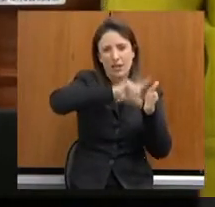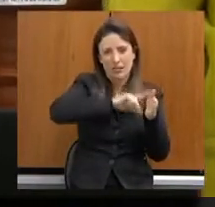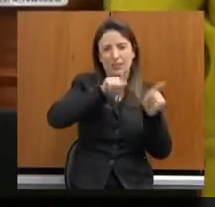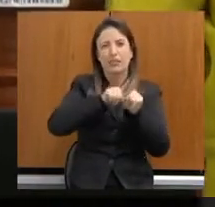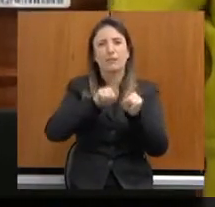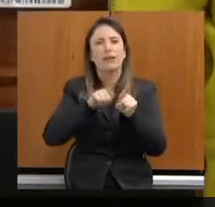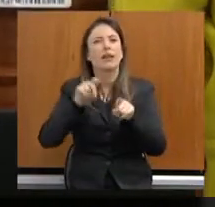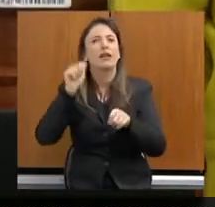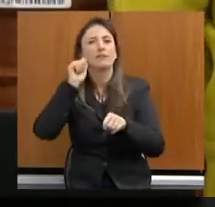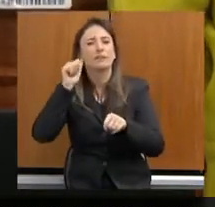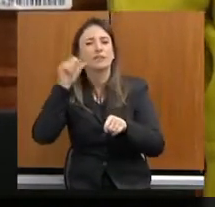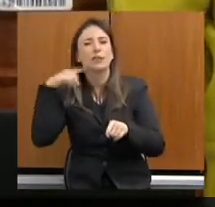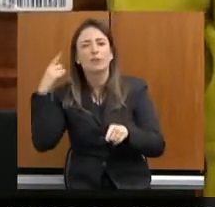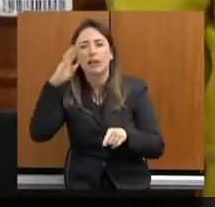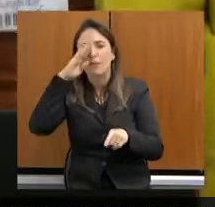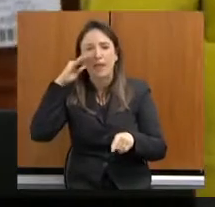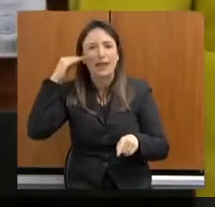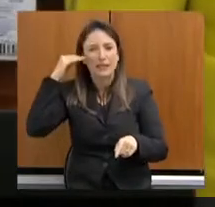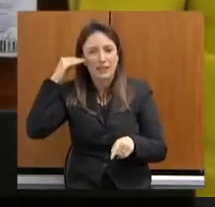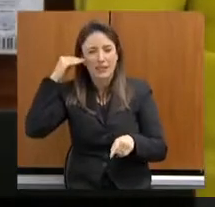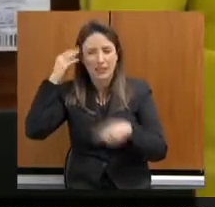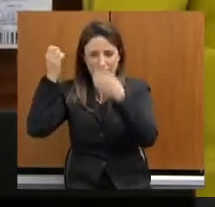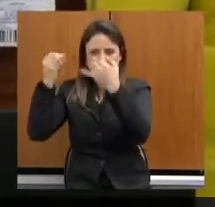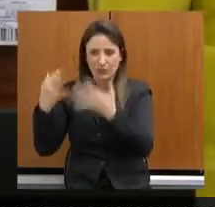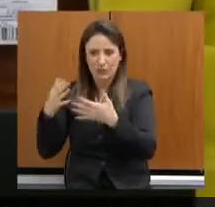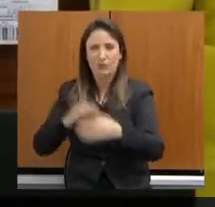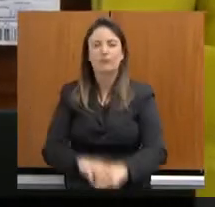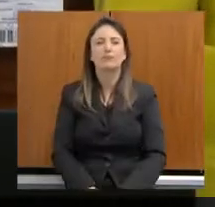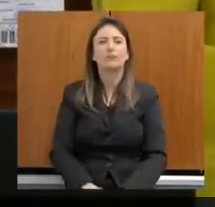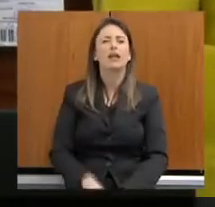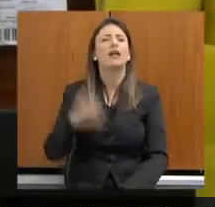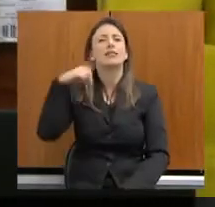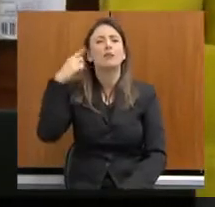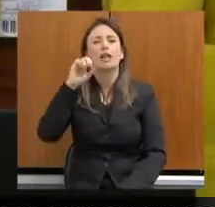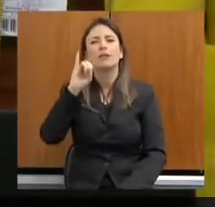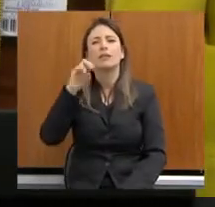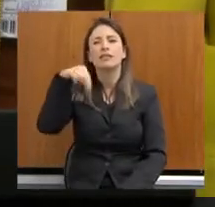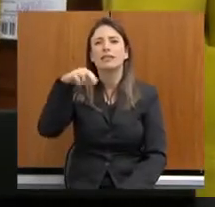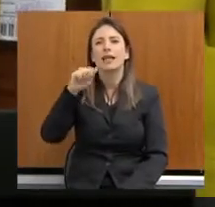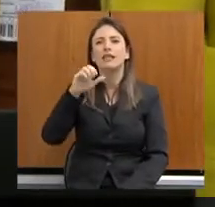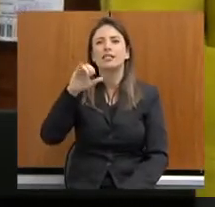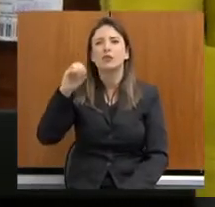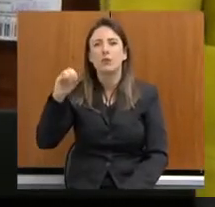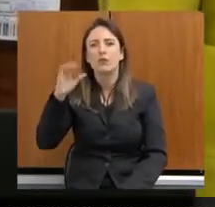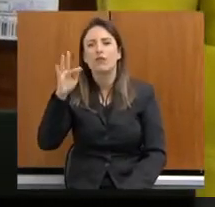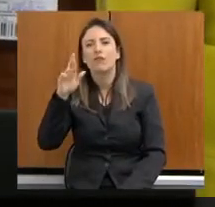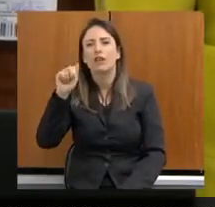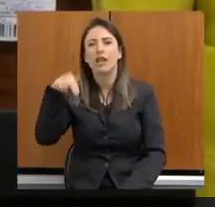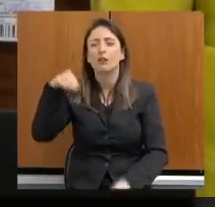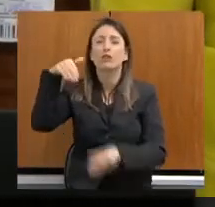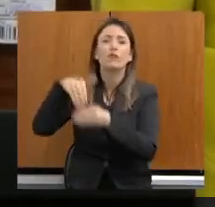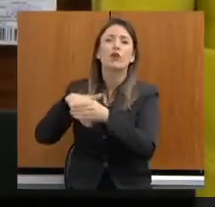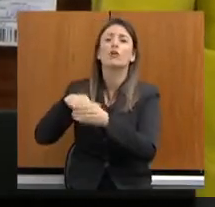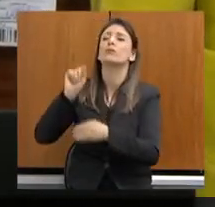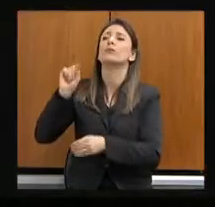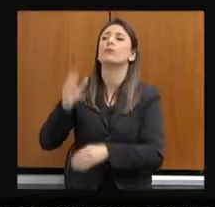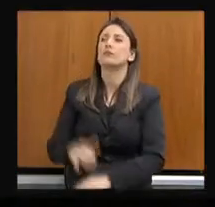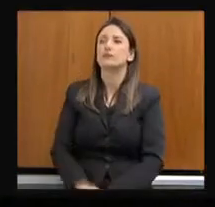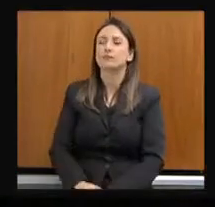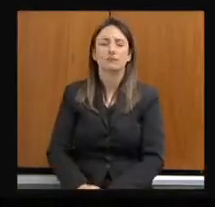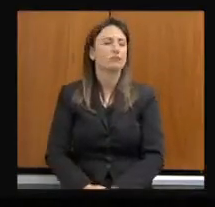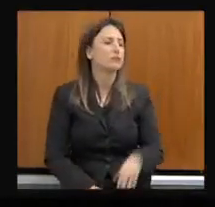deputada Beatriz Cerqueira como vota o deputado Inácio Franco Oi pode sim